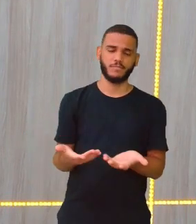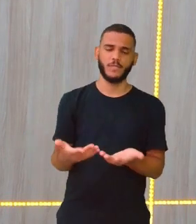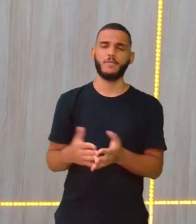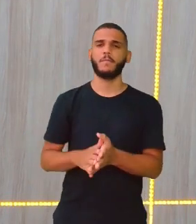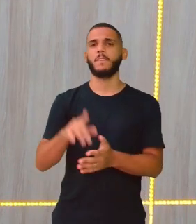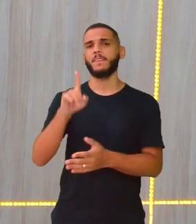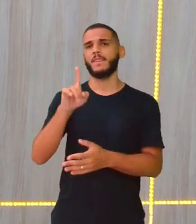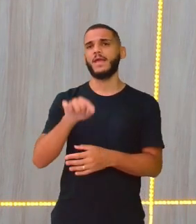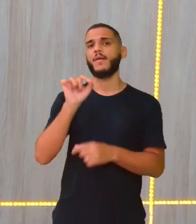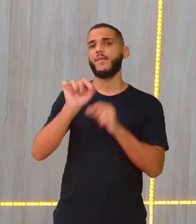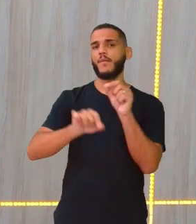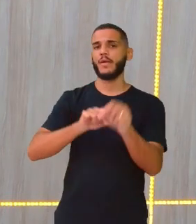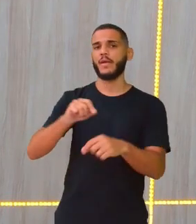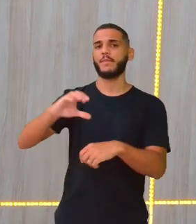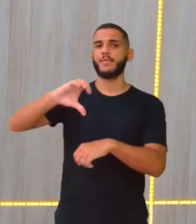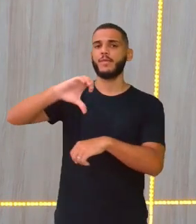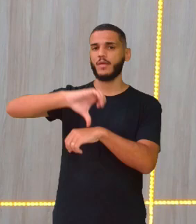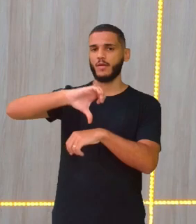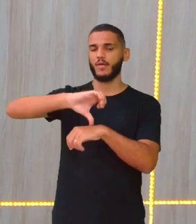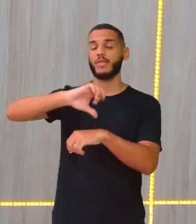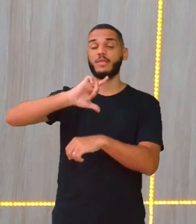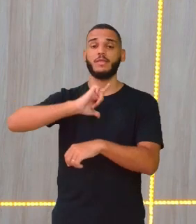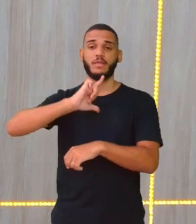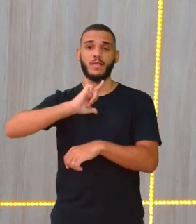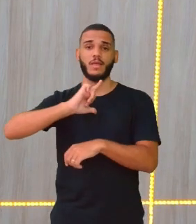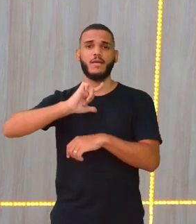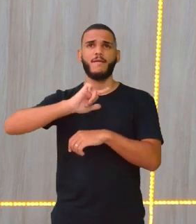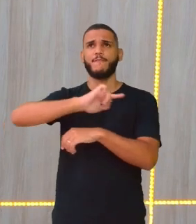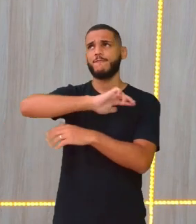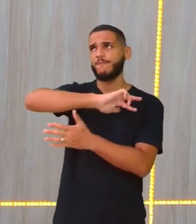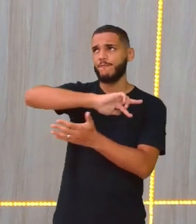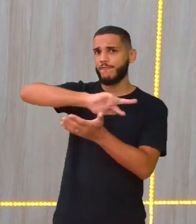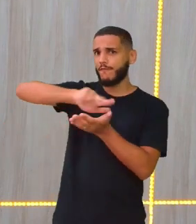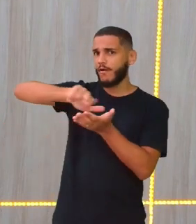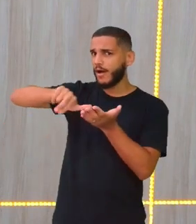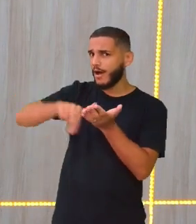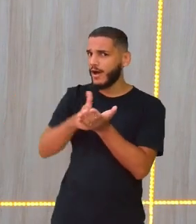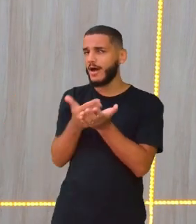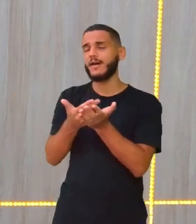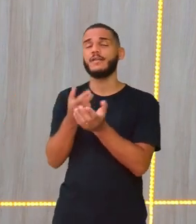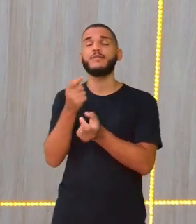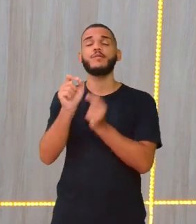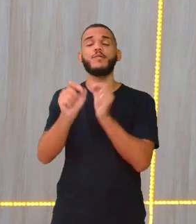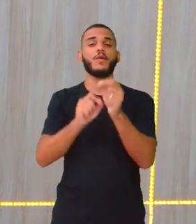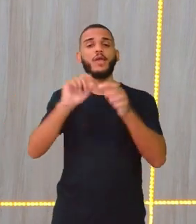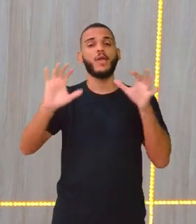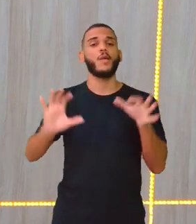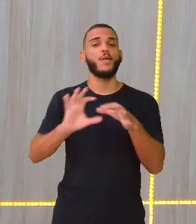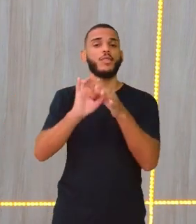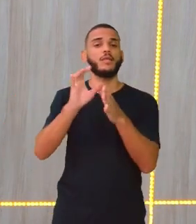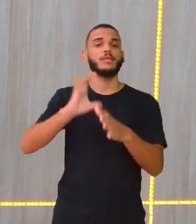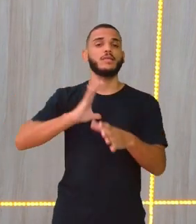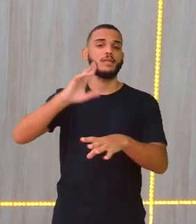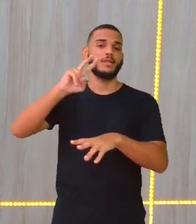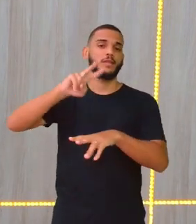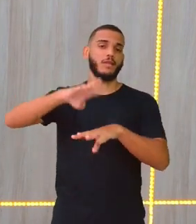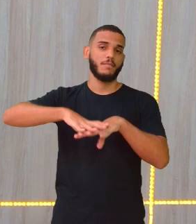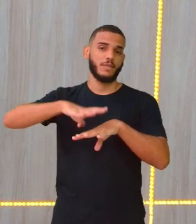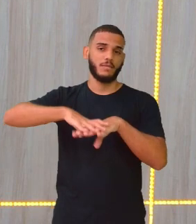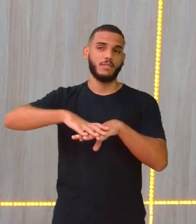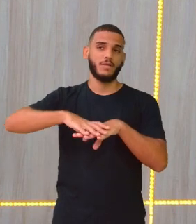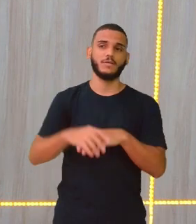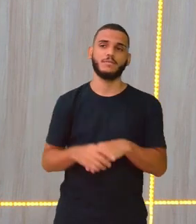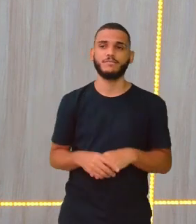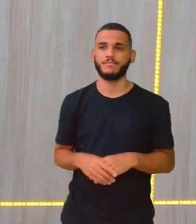que vocês também já viram. Olha quanta ligação tem a matemática. 4 vezes